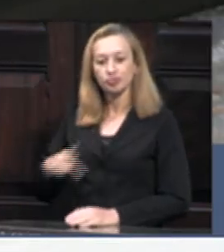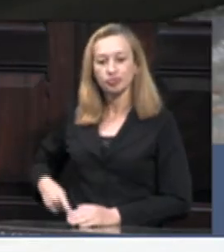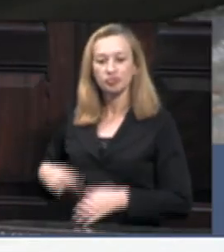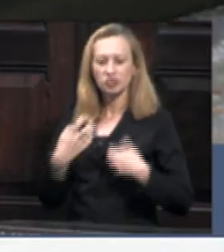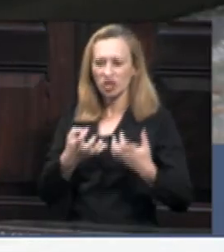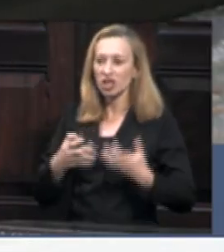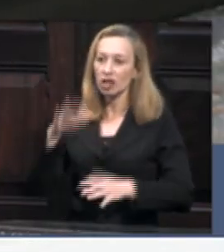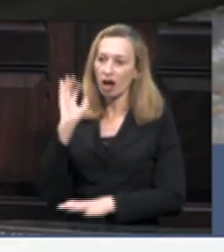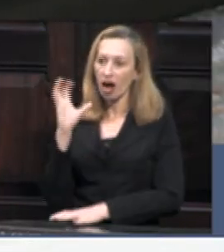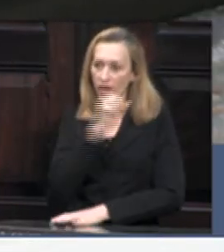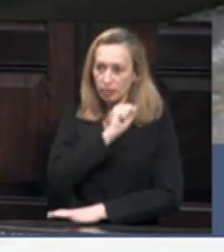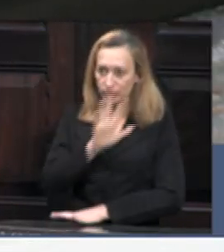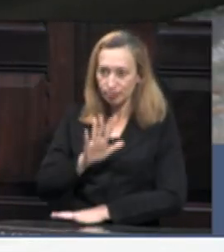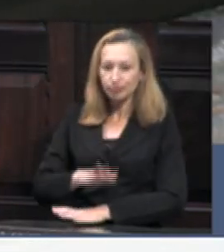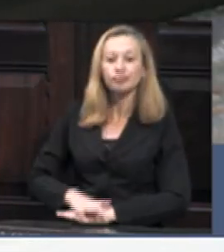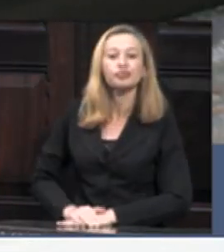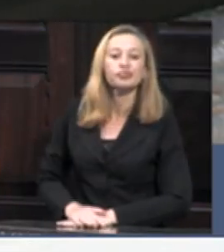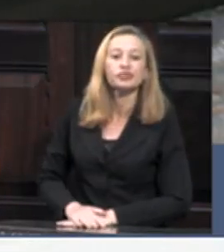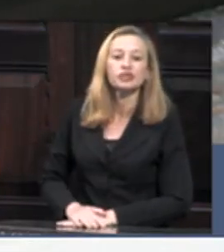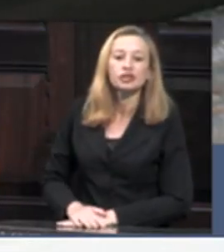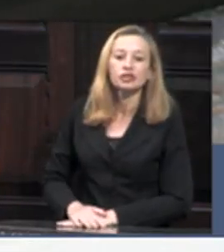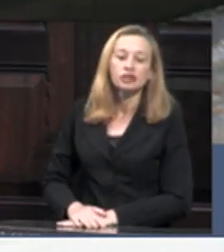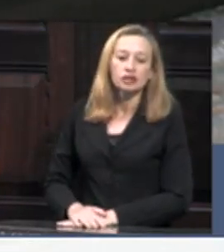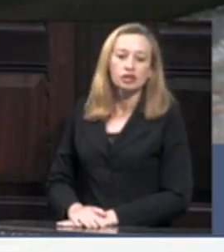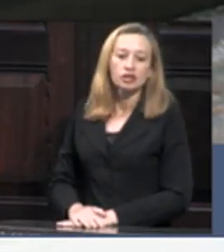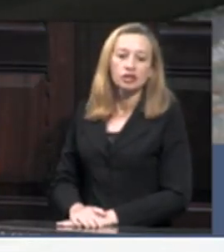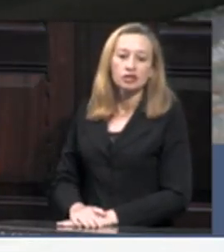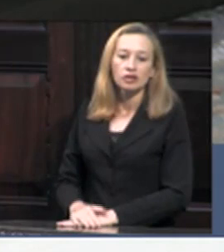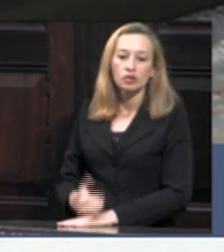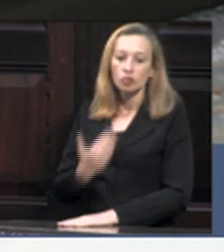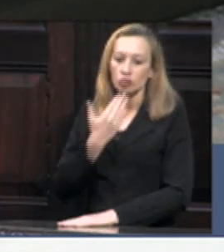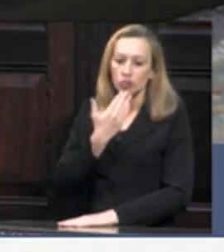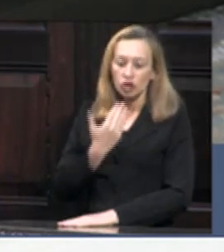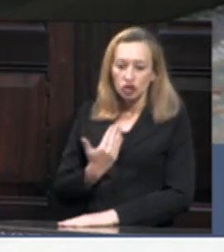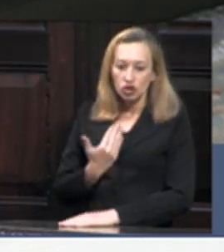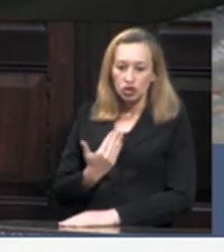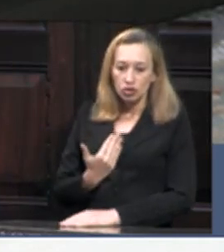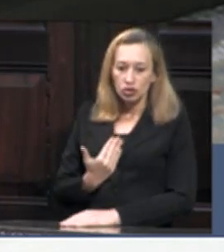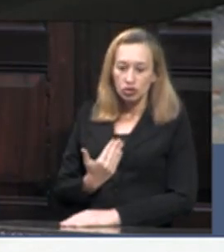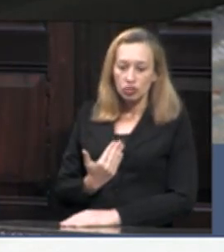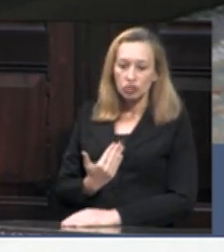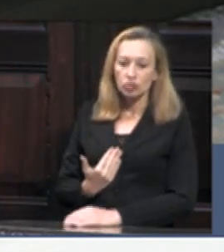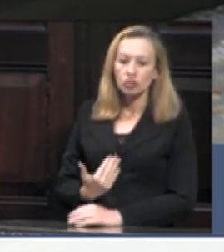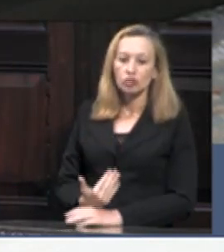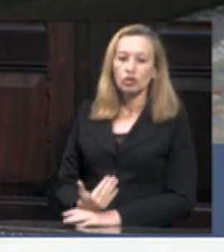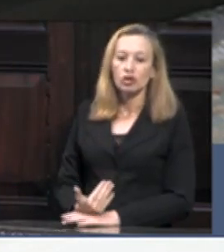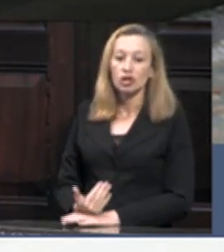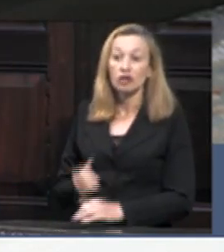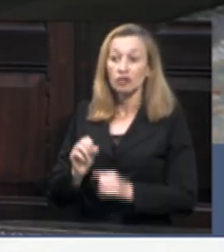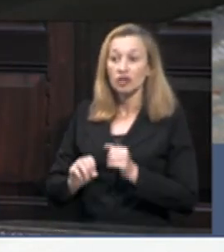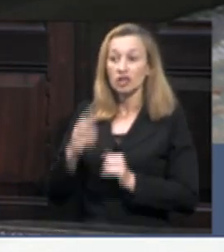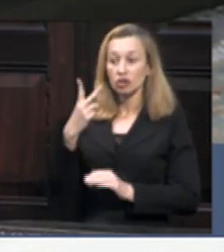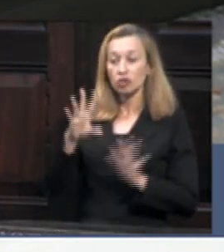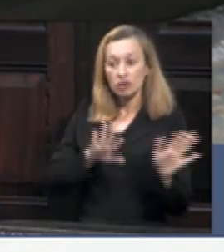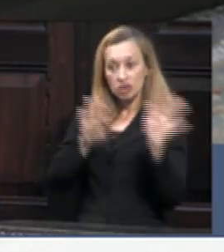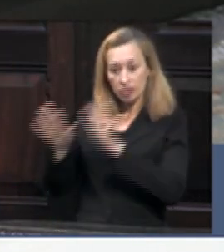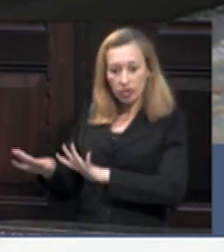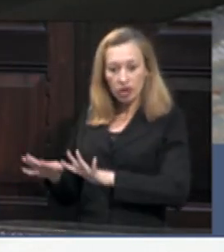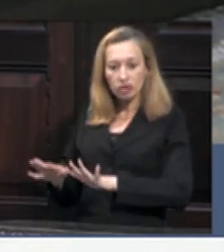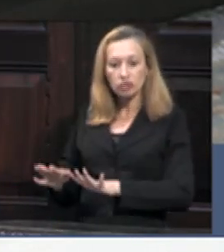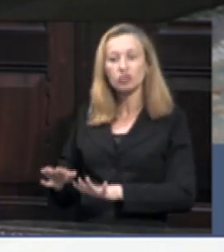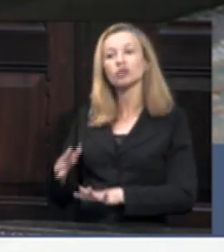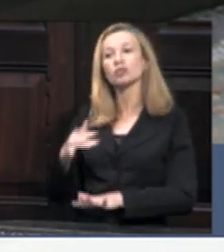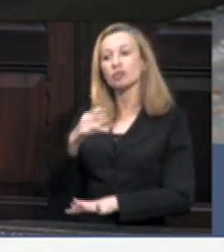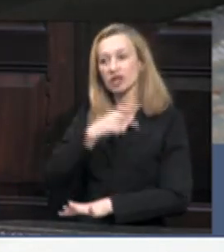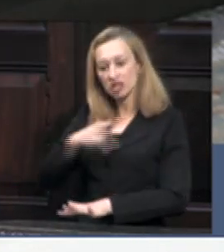queria brevemente reforçar aqui uma intervenção que fiz há 2 semanas, e Vossa Excelência conhece e acompanha a